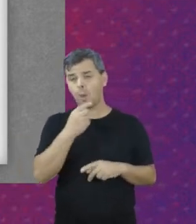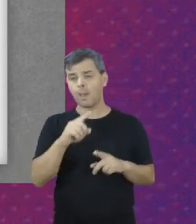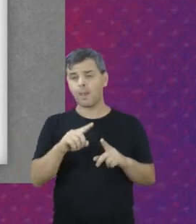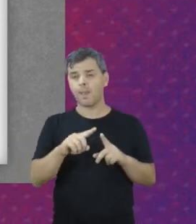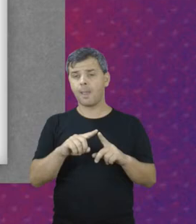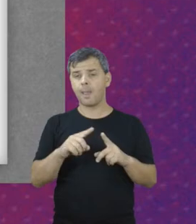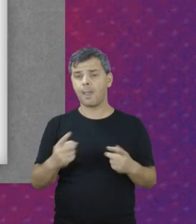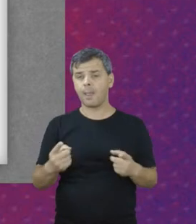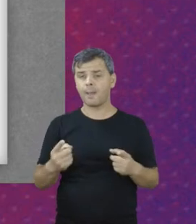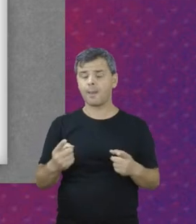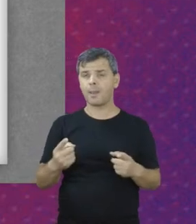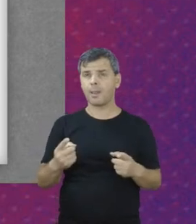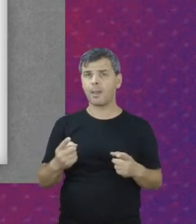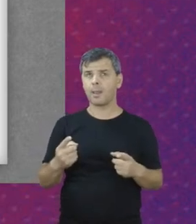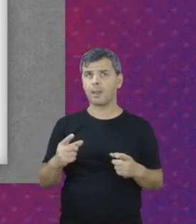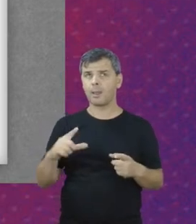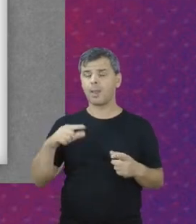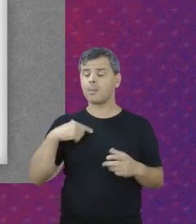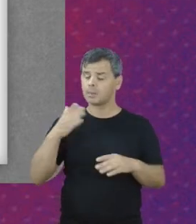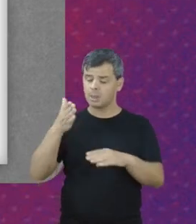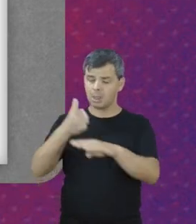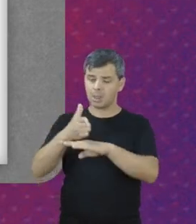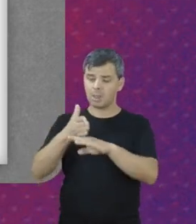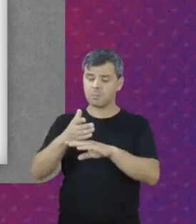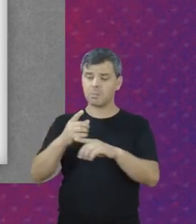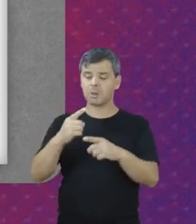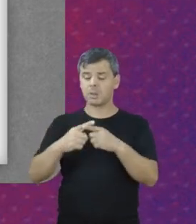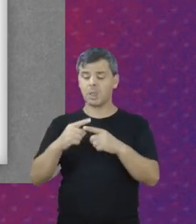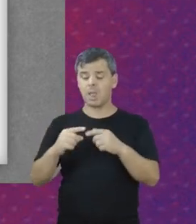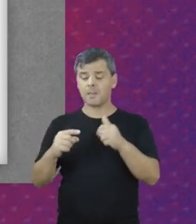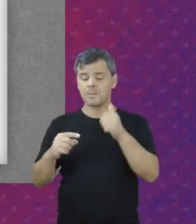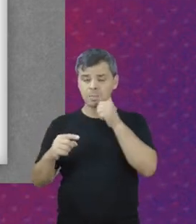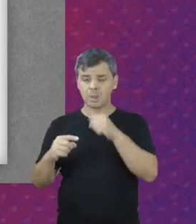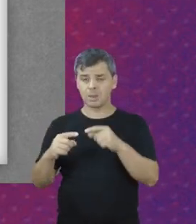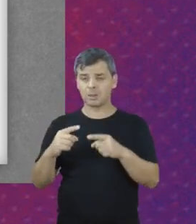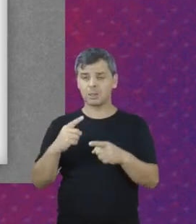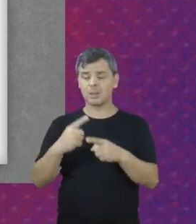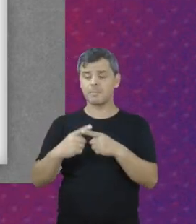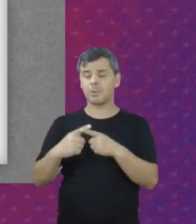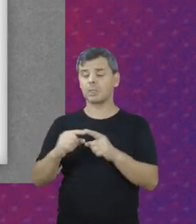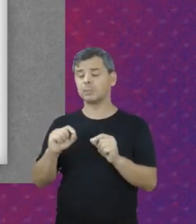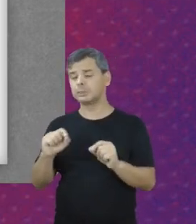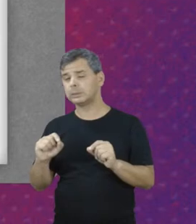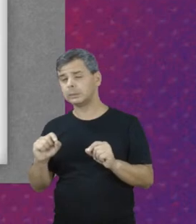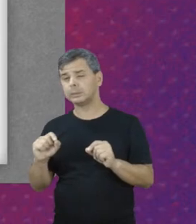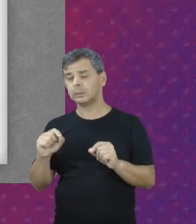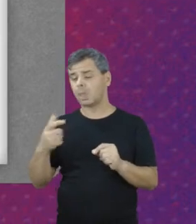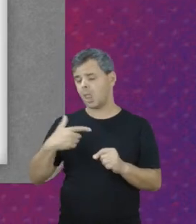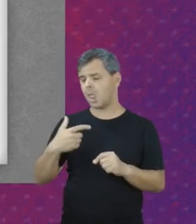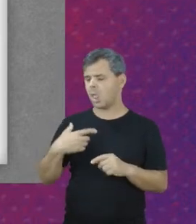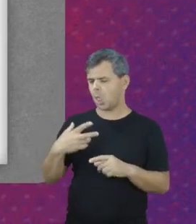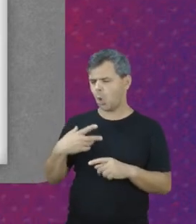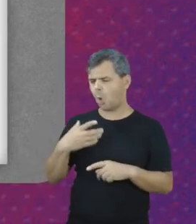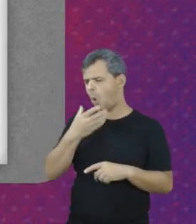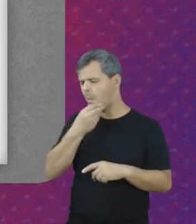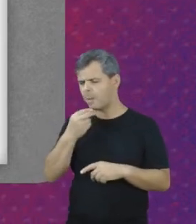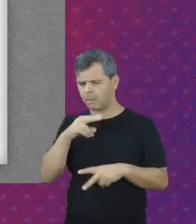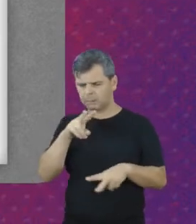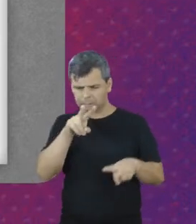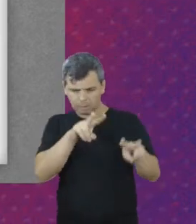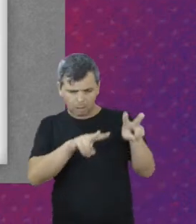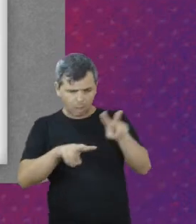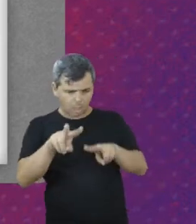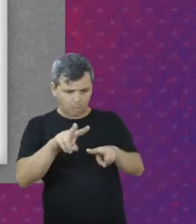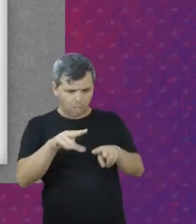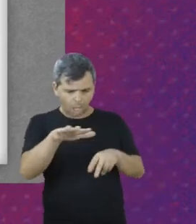mais, os homens sempre terão muito mais acesso do que as mulheres, porque eles são muito mais vistos, né, no espaço